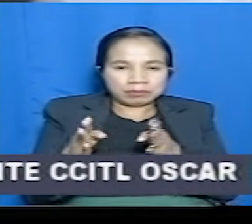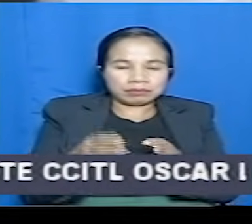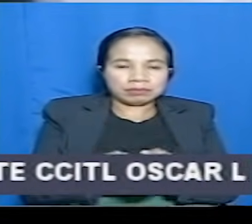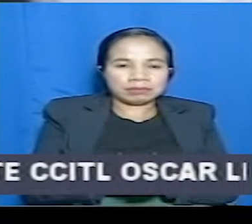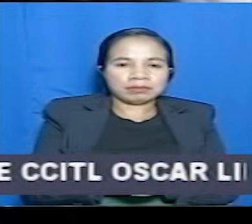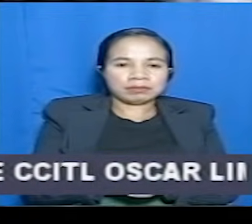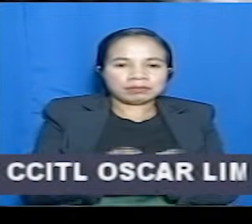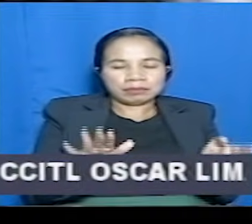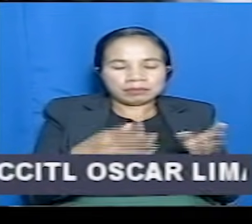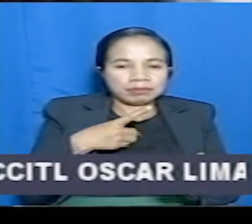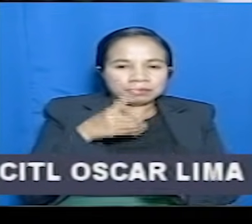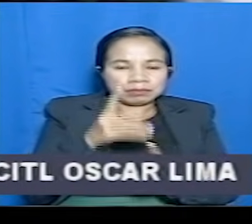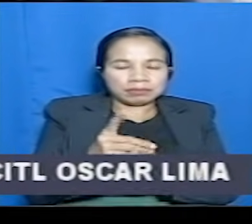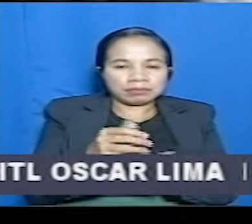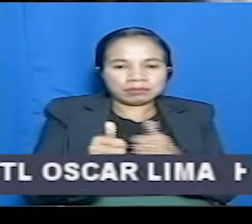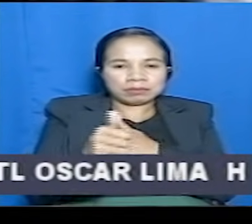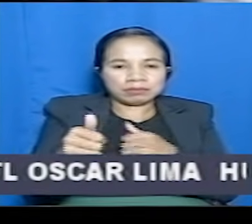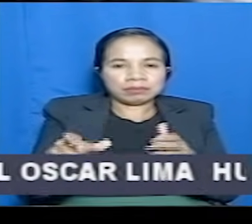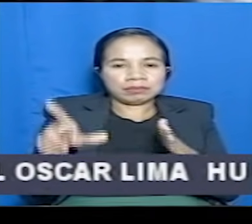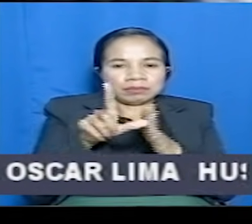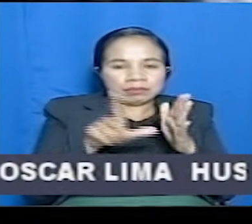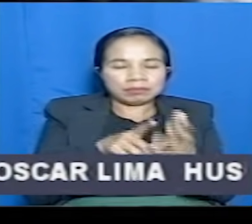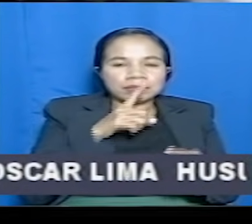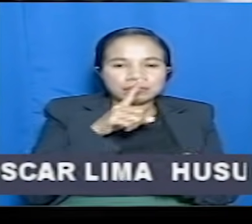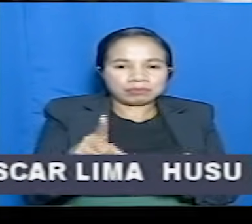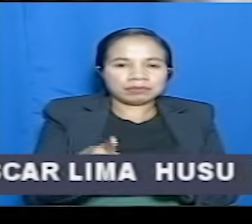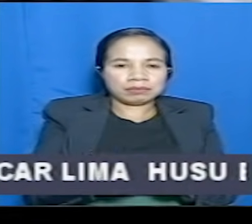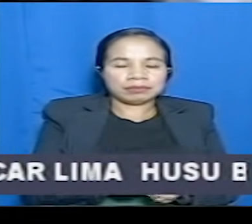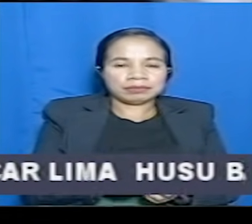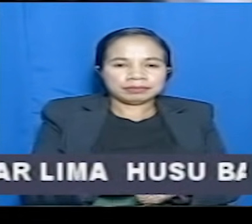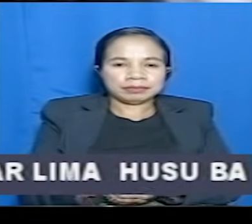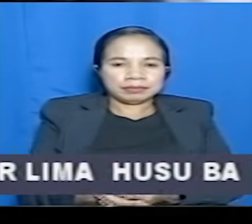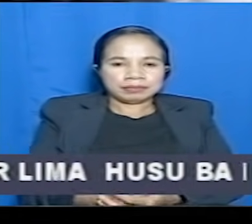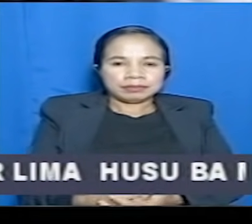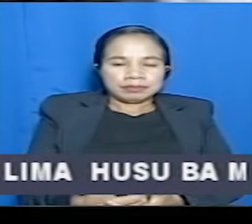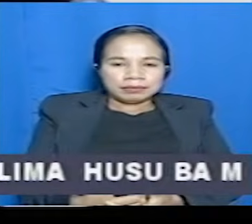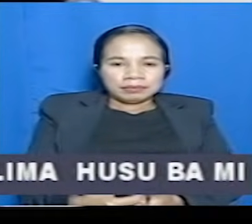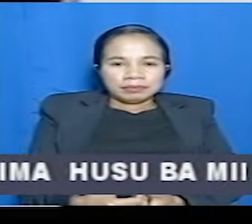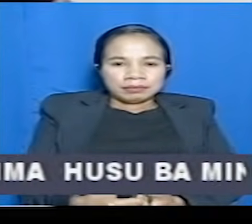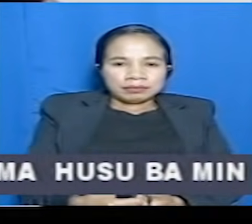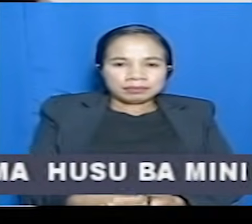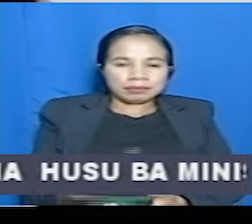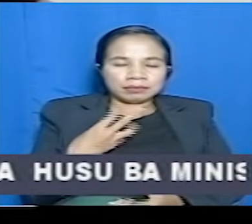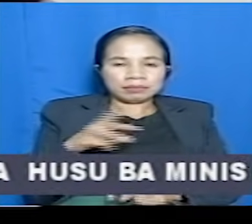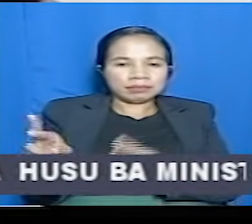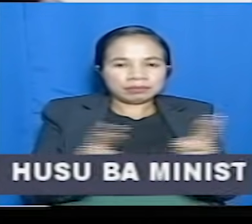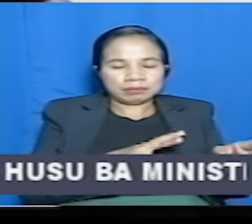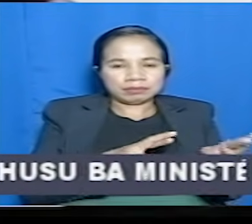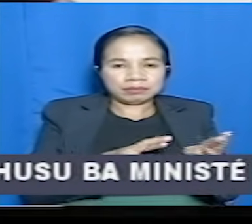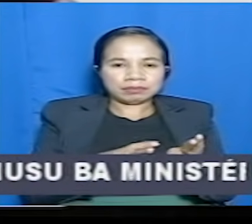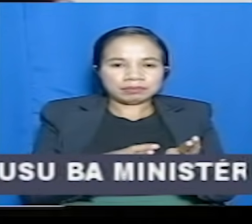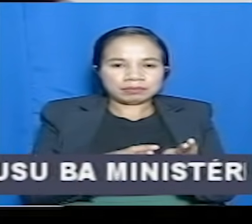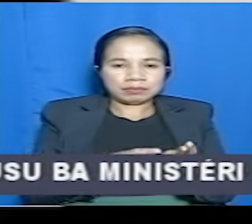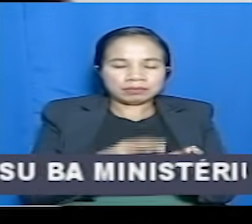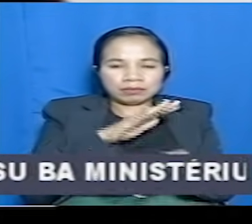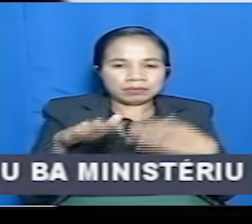nia direito, e o procedimento legal nebe lei determina. O tratamento va o